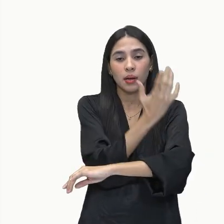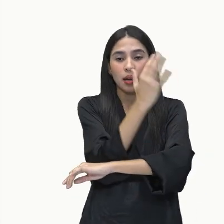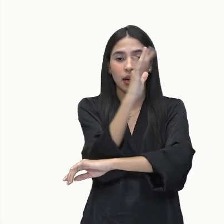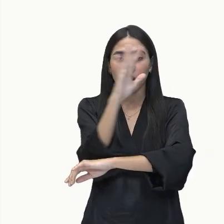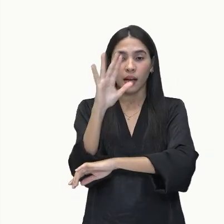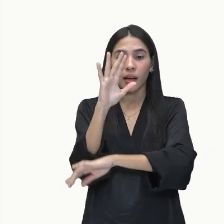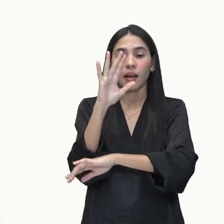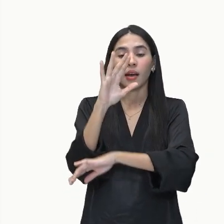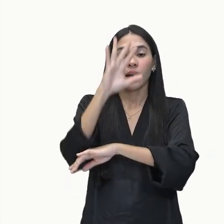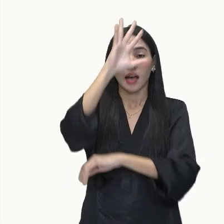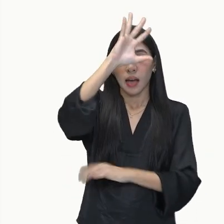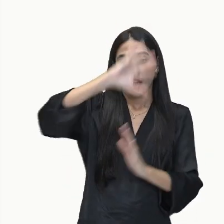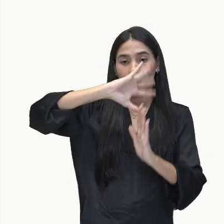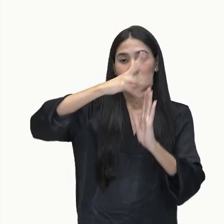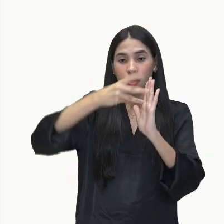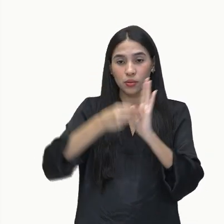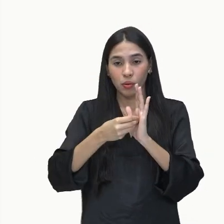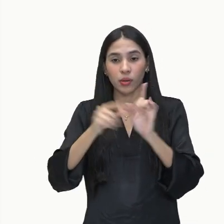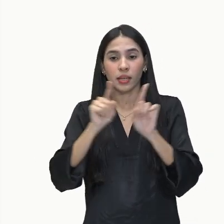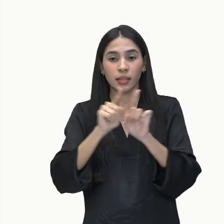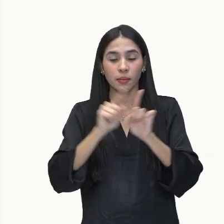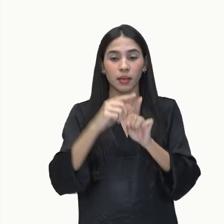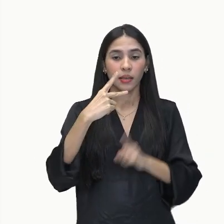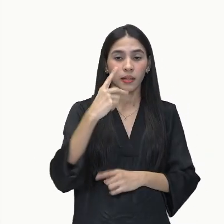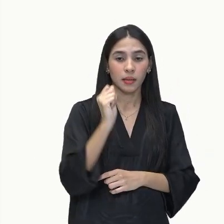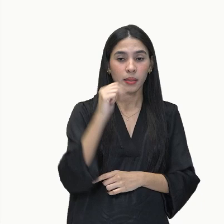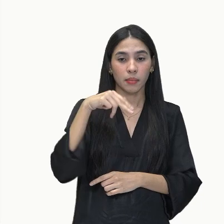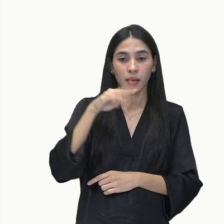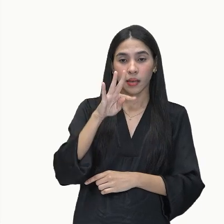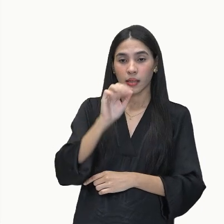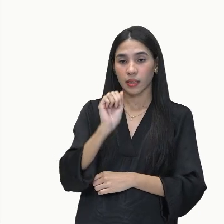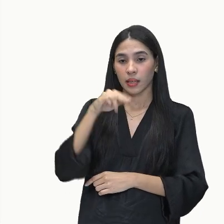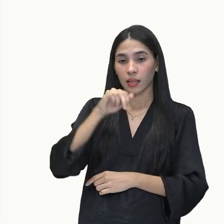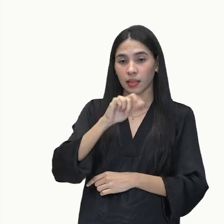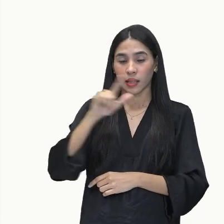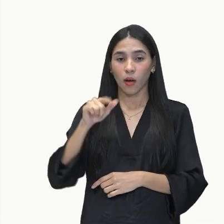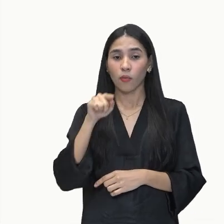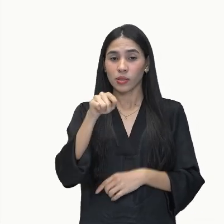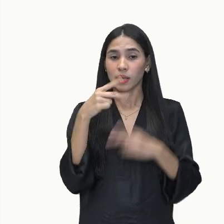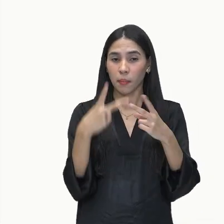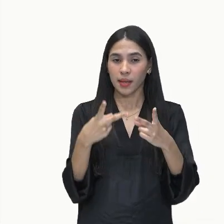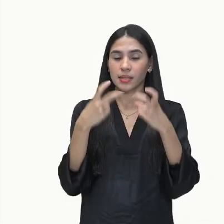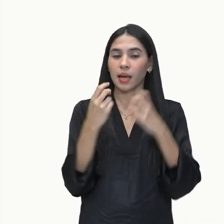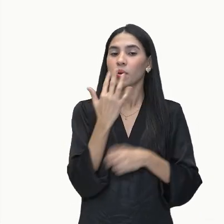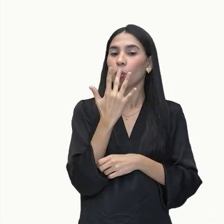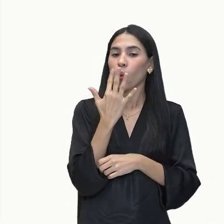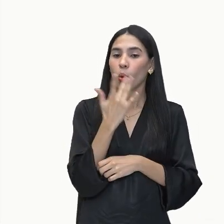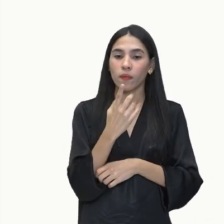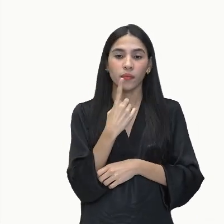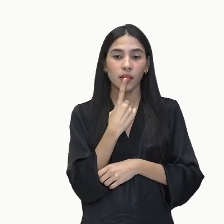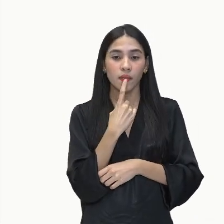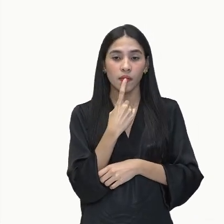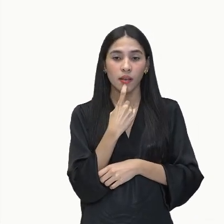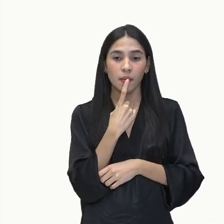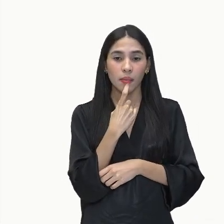o bioma Pantanal, a gente pode observar aí que as cores, os pontinhos vermelhos no mapa,